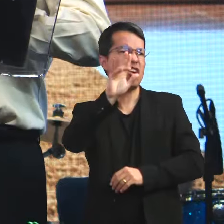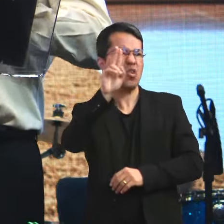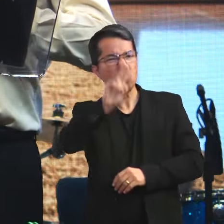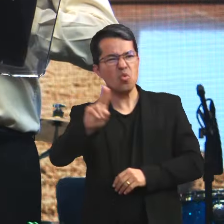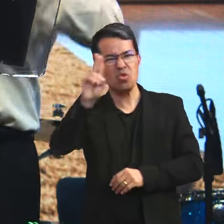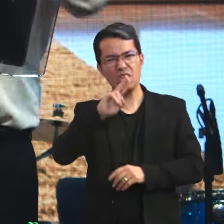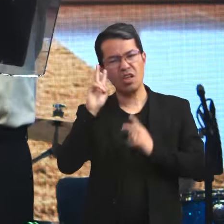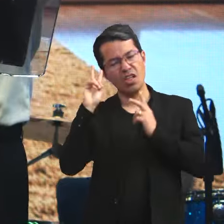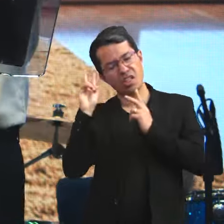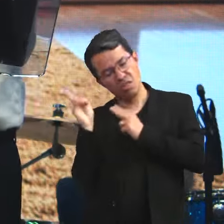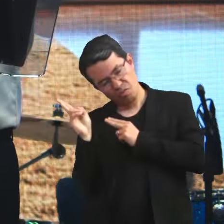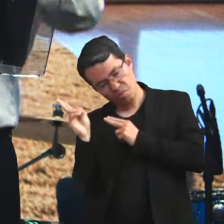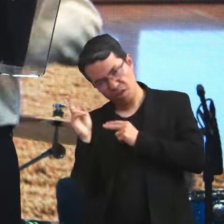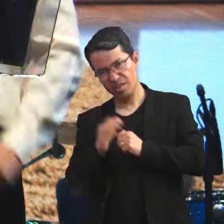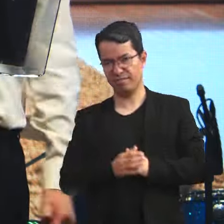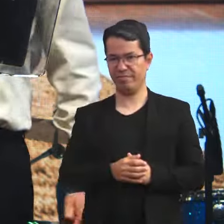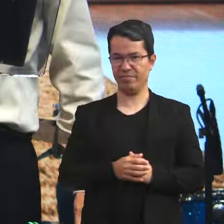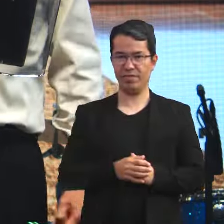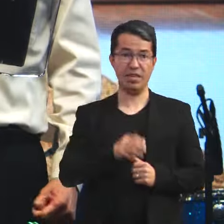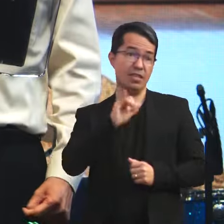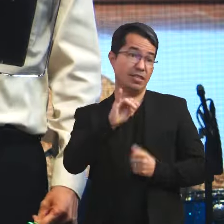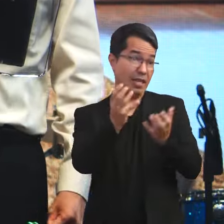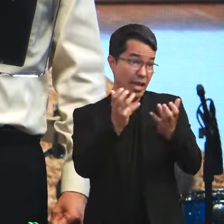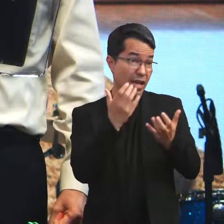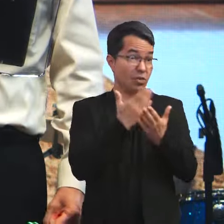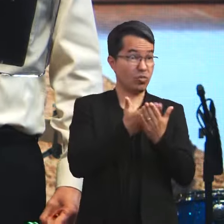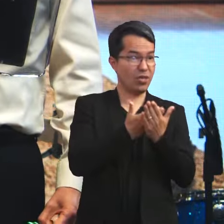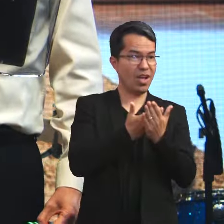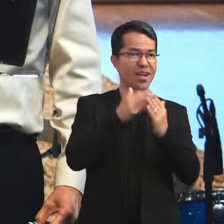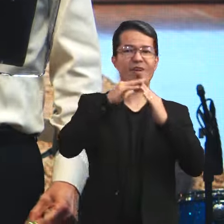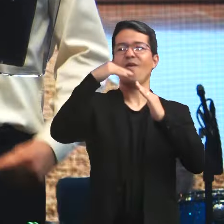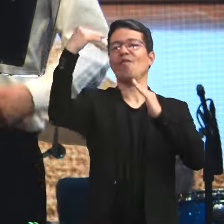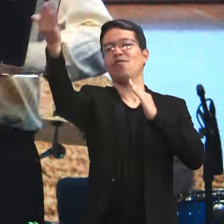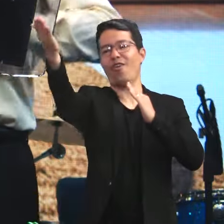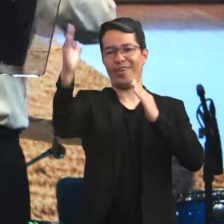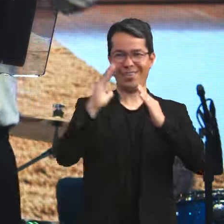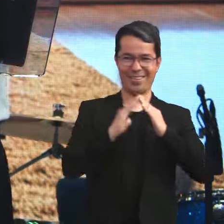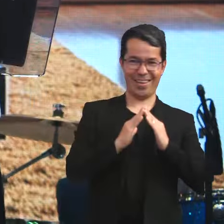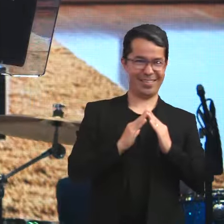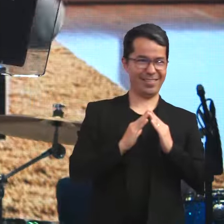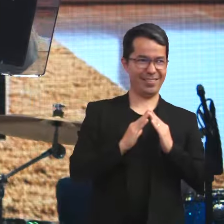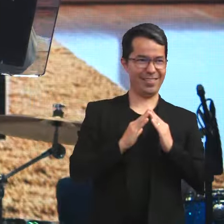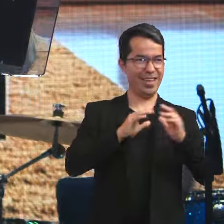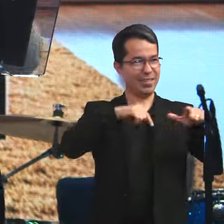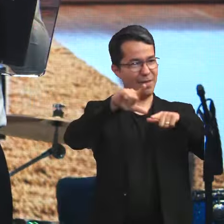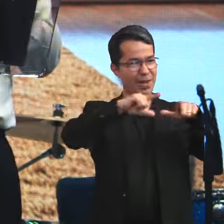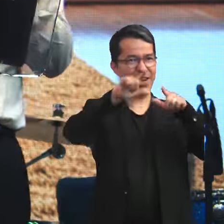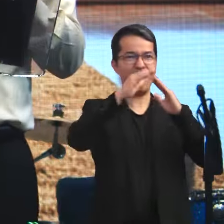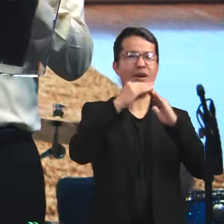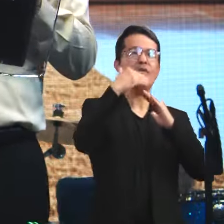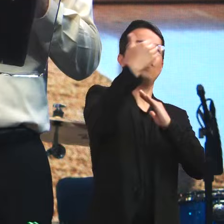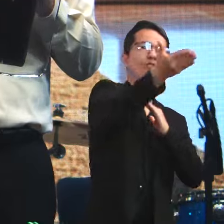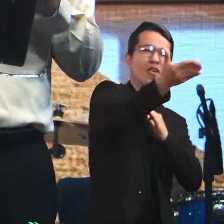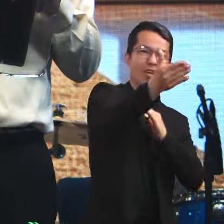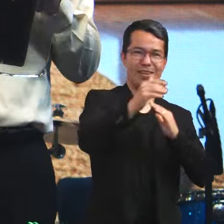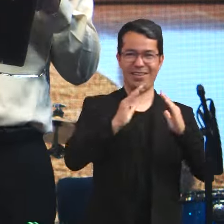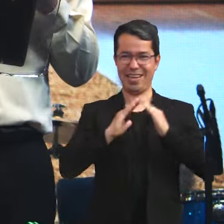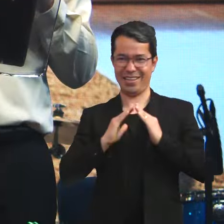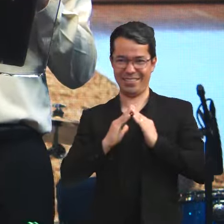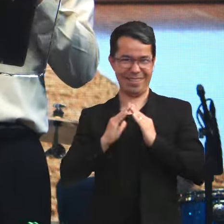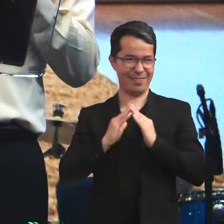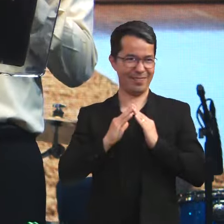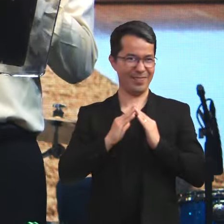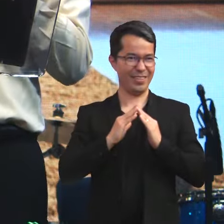pero para estudar debemos sair de casa para estudar temos que sair de casa para trabar salos de casa para trabalhar Saímos de